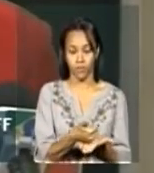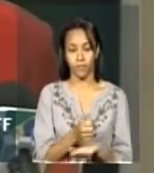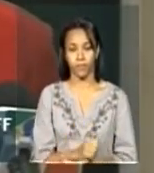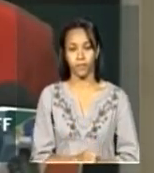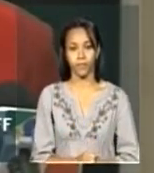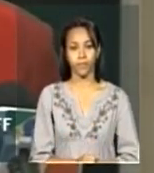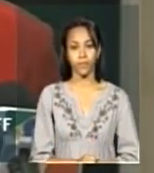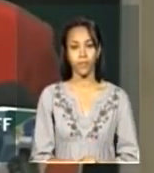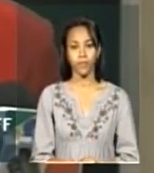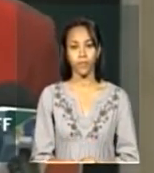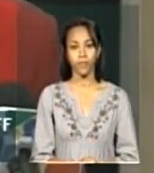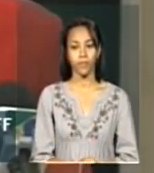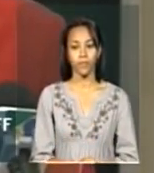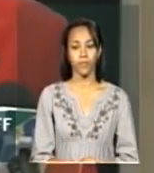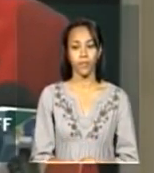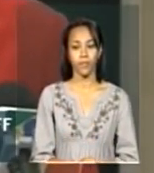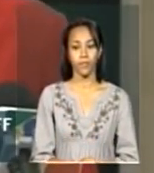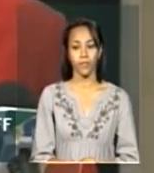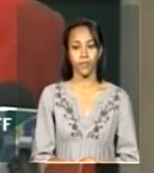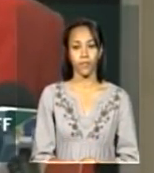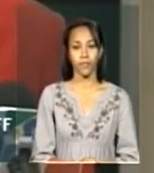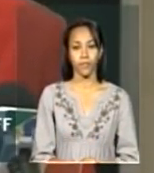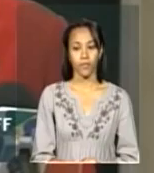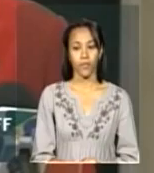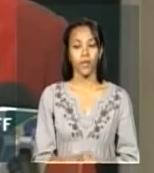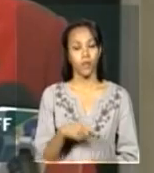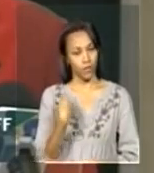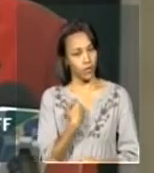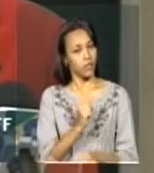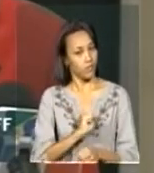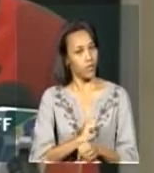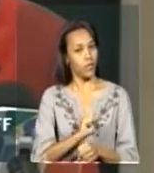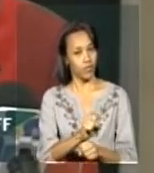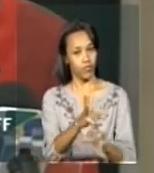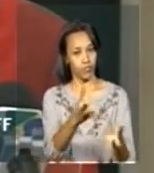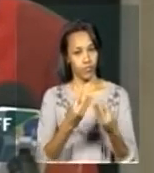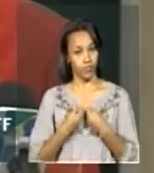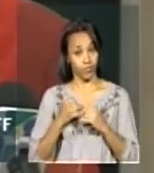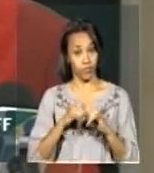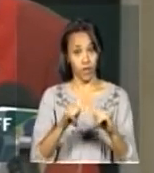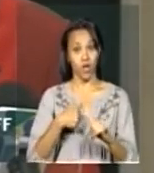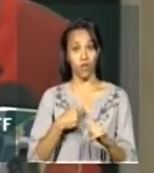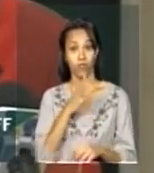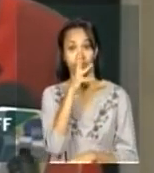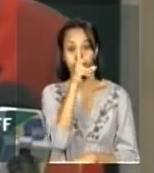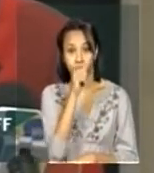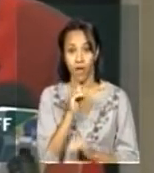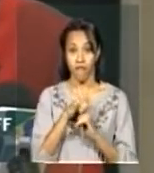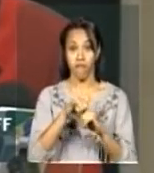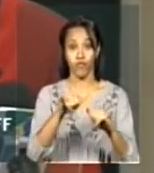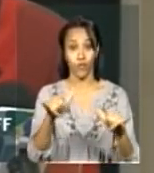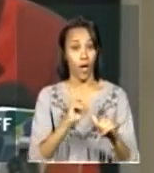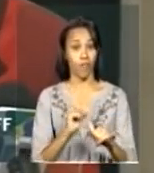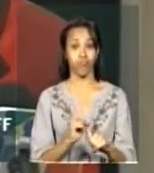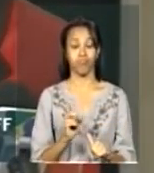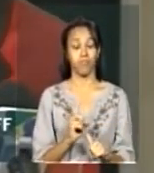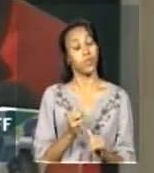Como oão jantaria? A gente espera a divulgação. Eu não vou antecipar aqui nenhuma medida